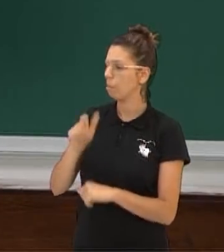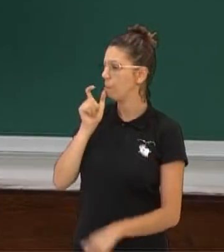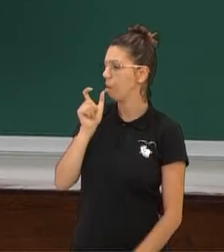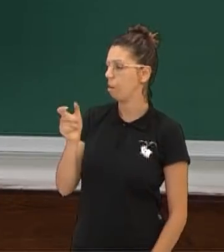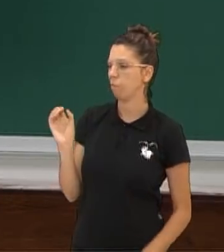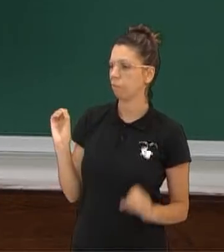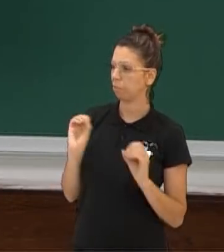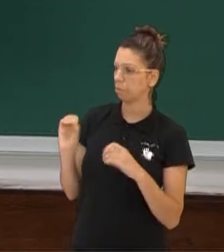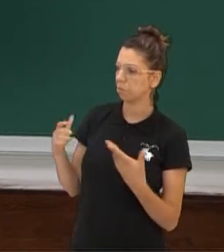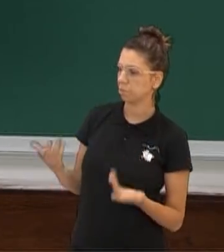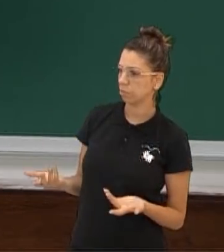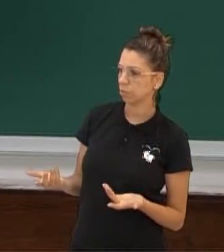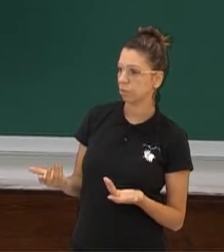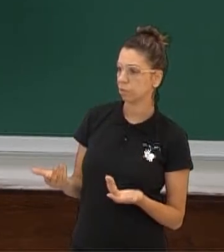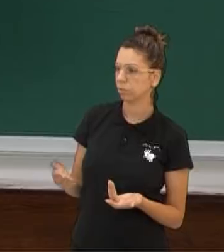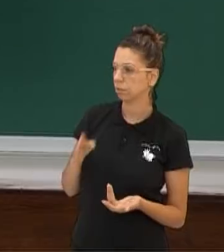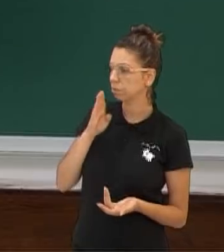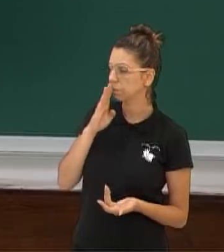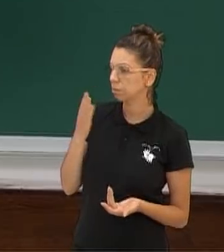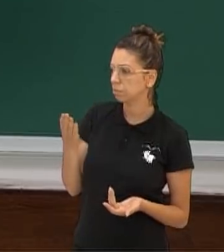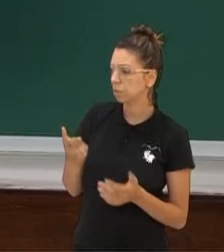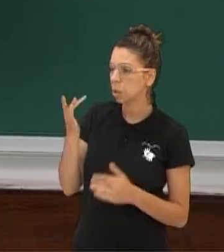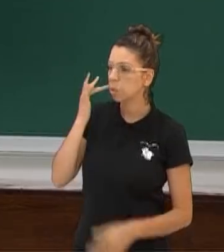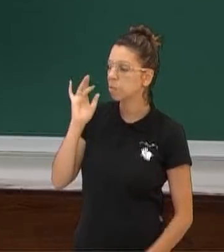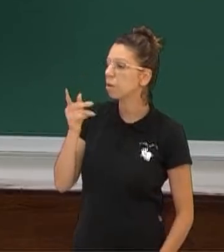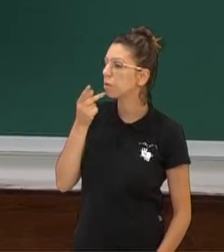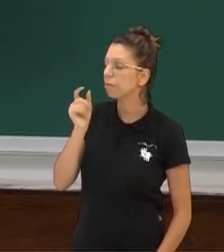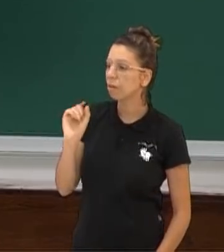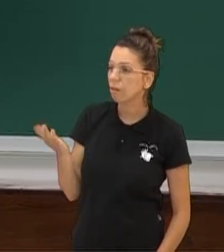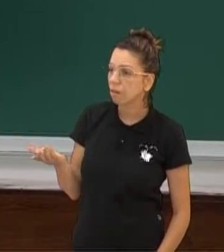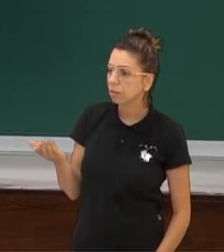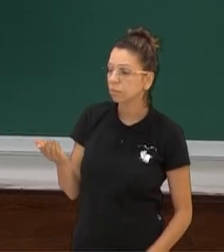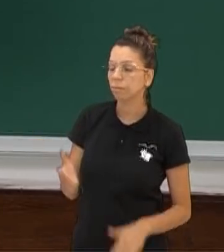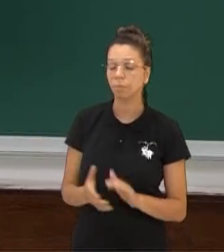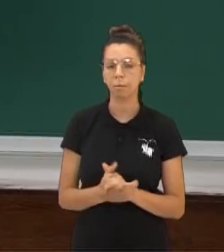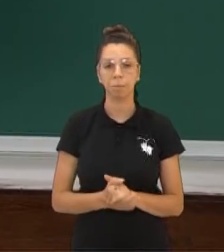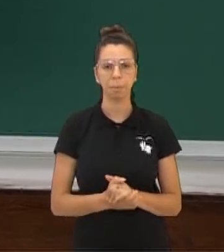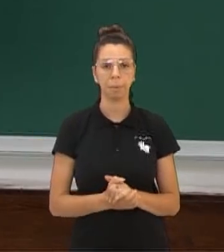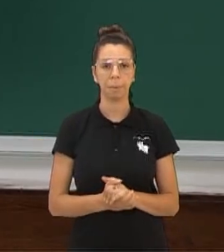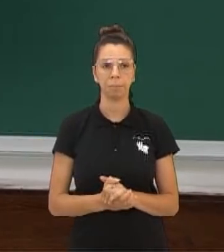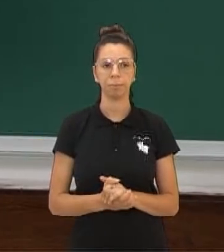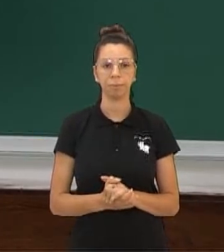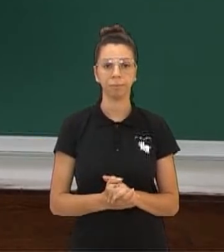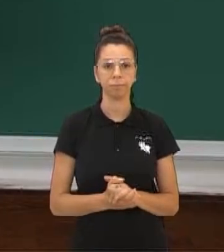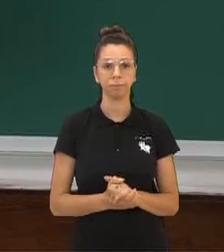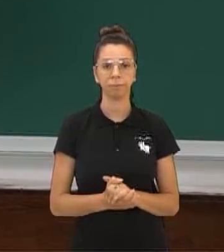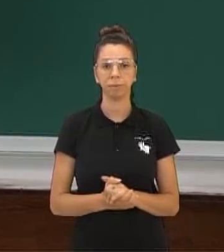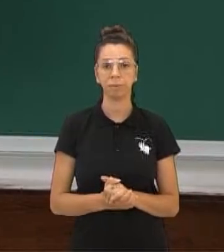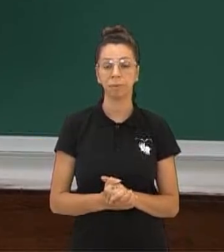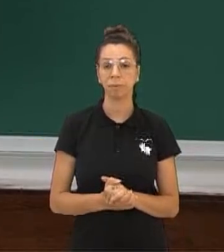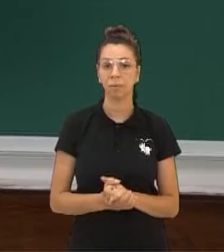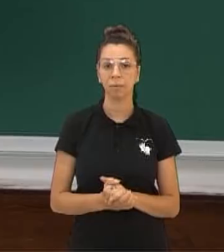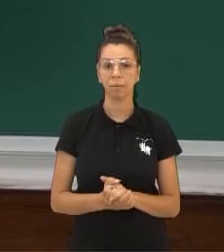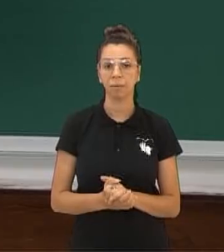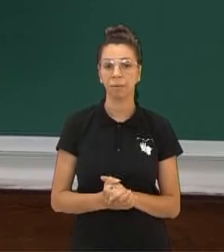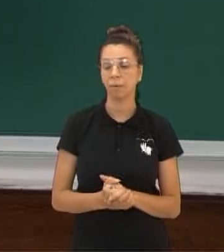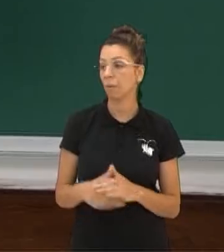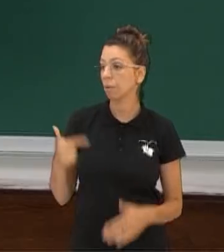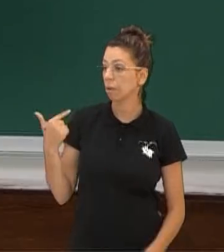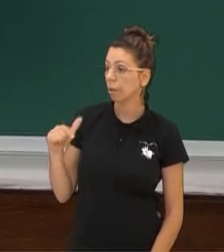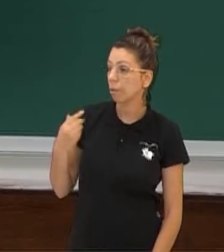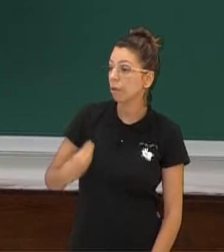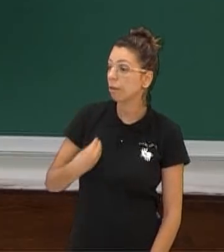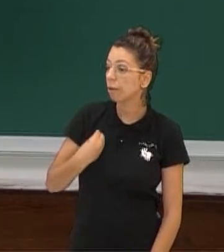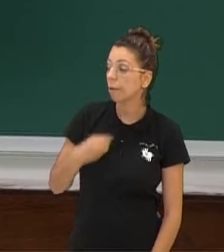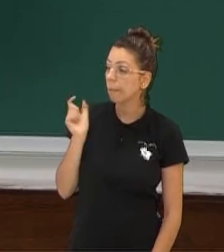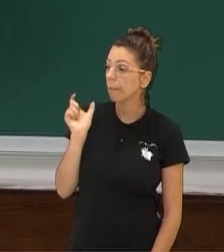palavras. I don't know what to say. Eu não sei o que dizer. There are no words. Não existe palavras. E aí,